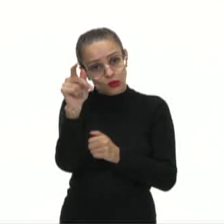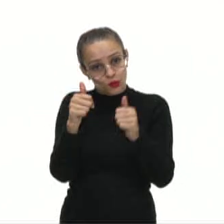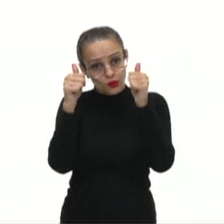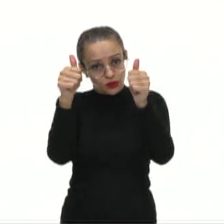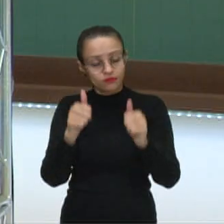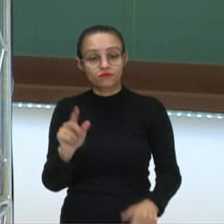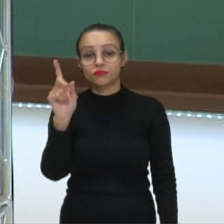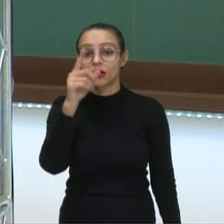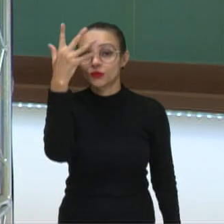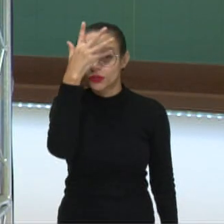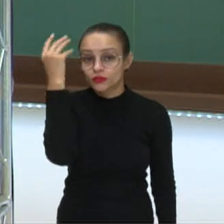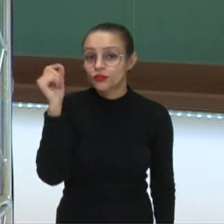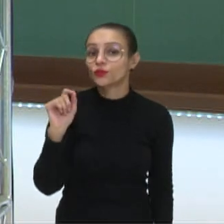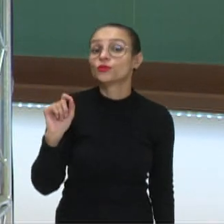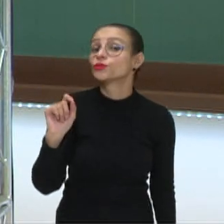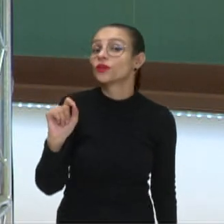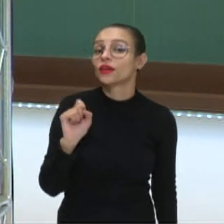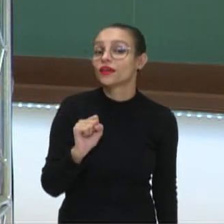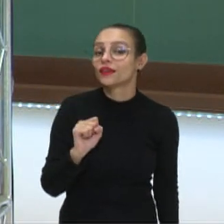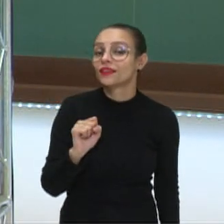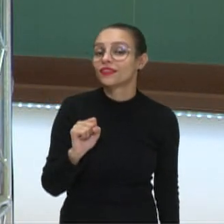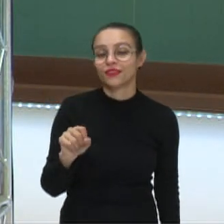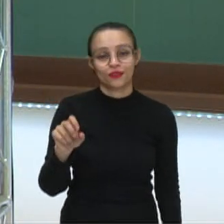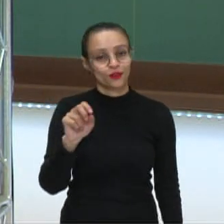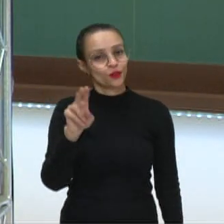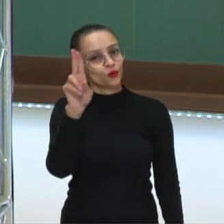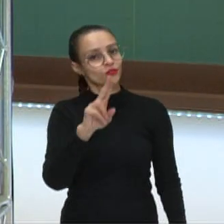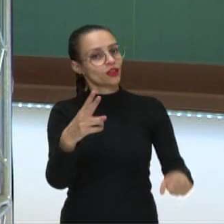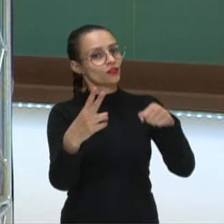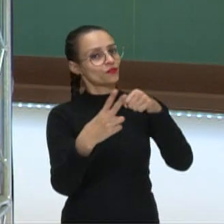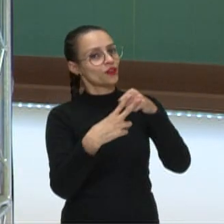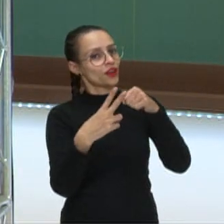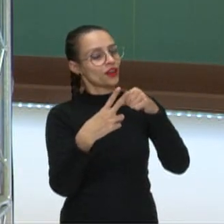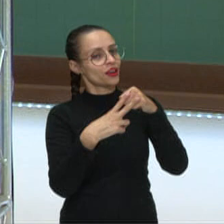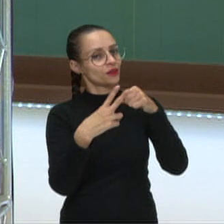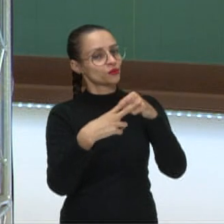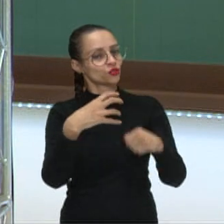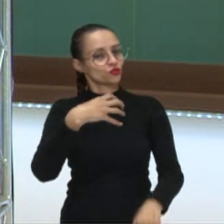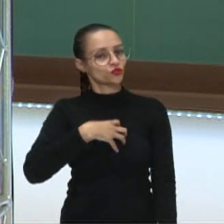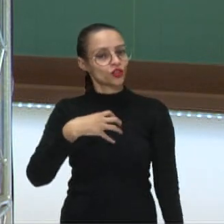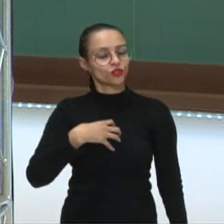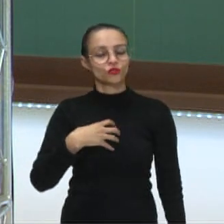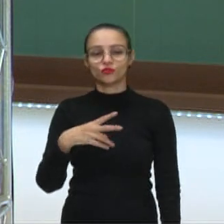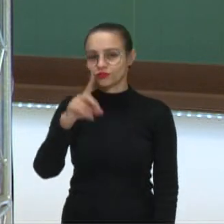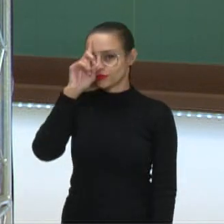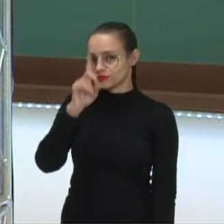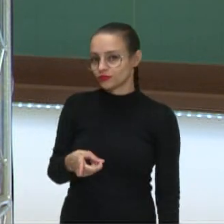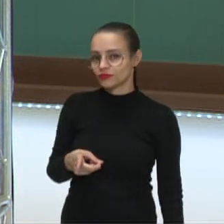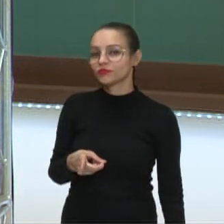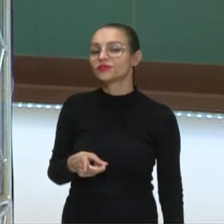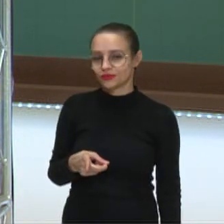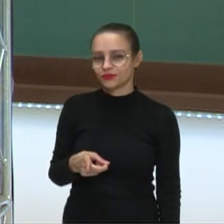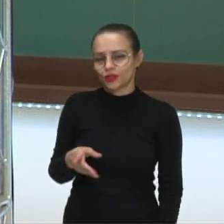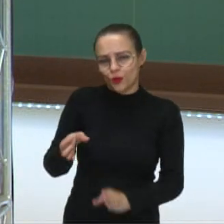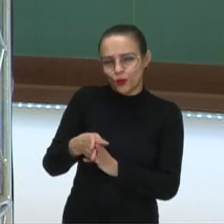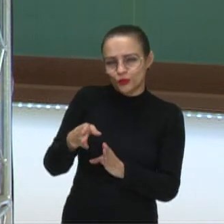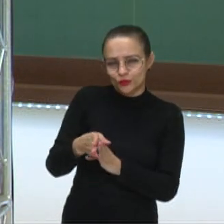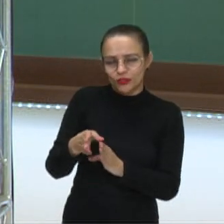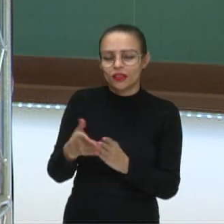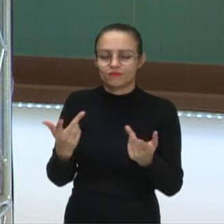se esqueça do que, prof? De usar os verbos no modo imperativo. Depois de